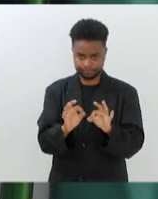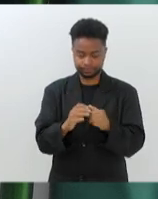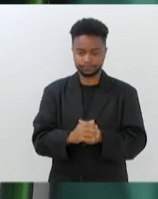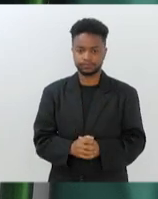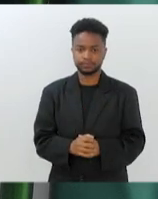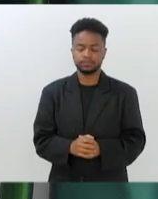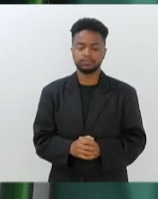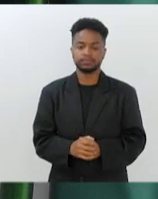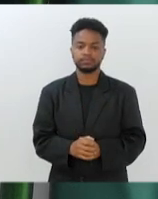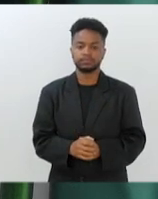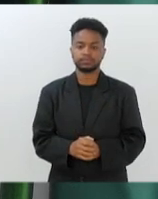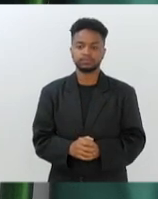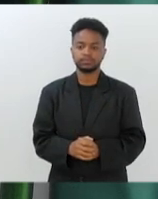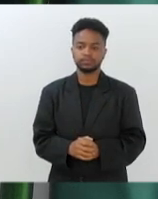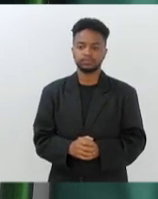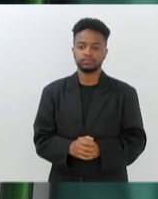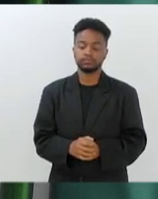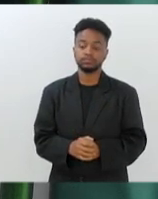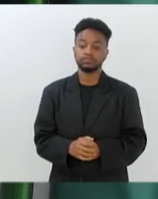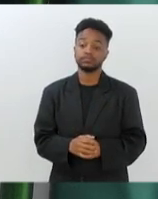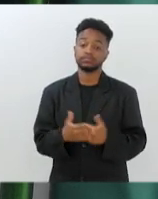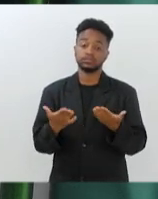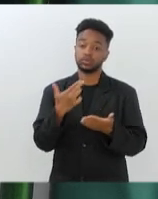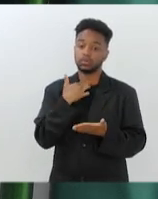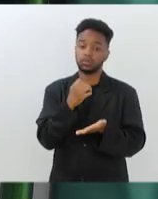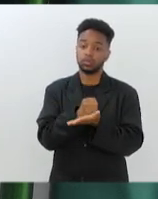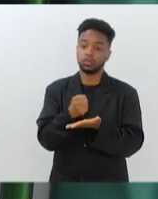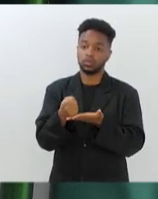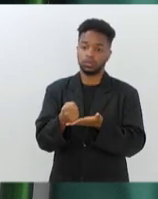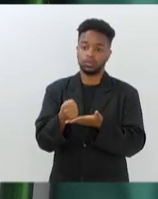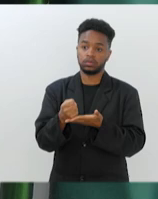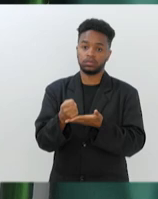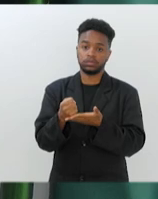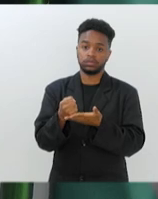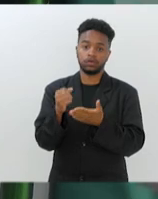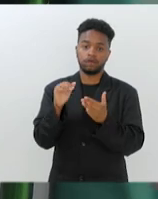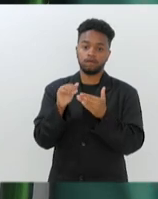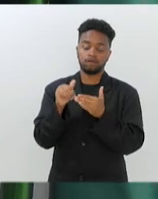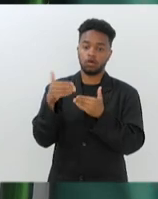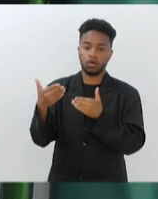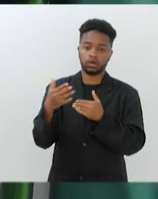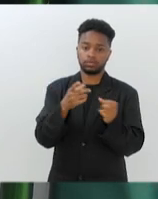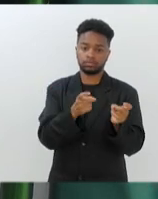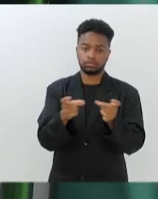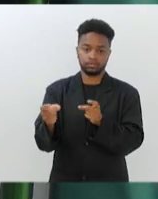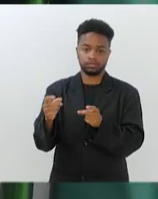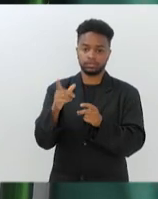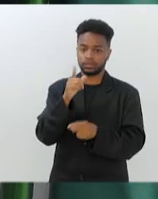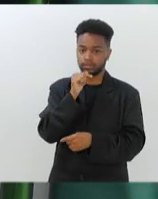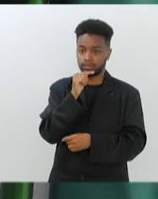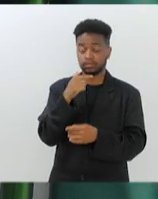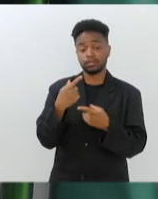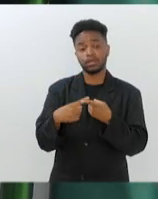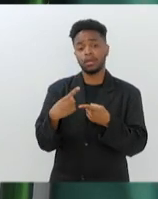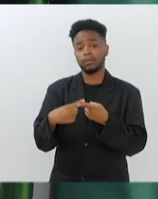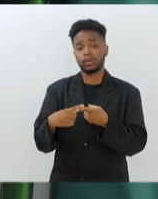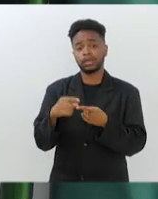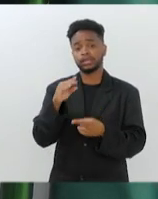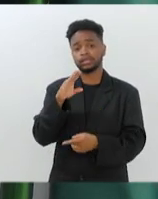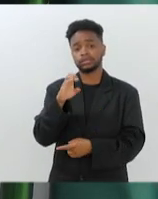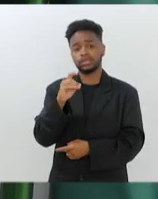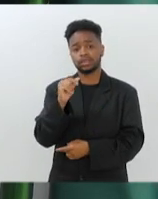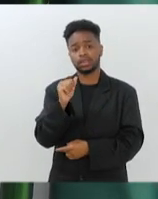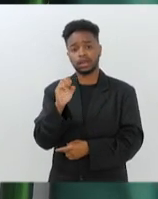e não podendo realizar contratação fora do escopo da venda de água por a cai quer promover a